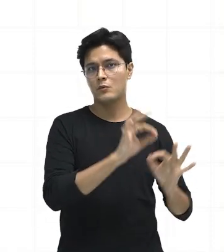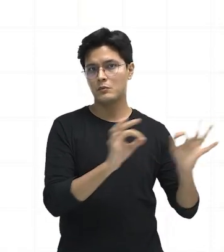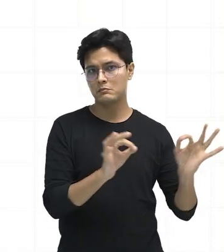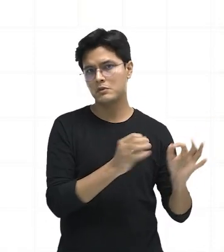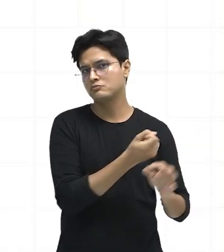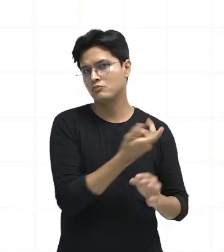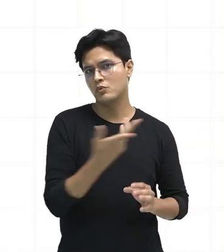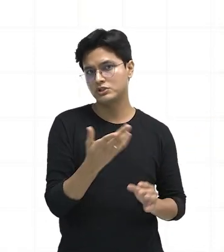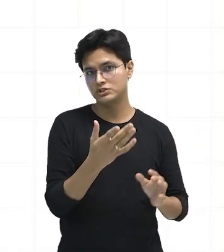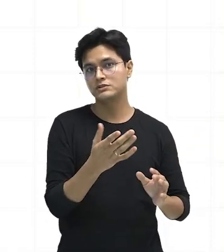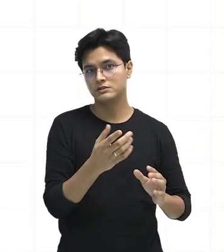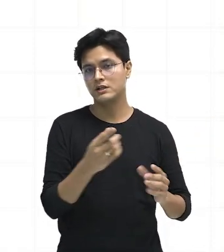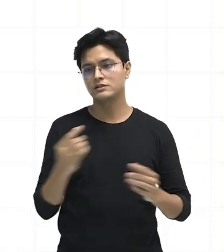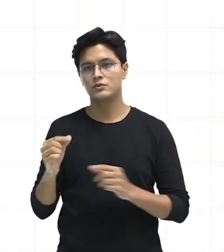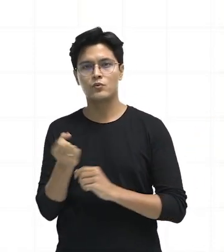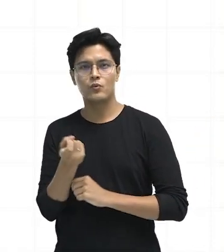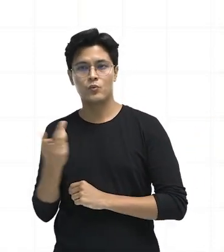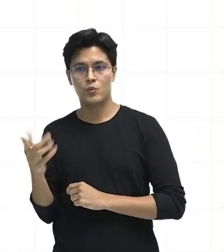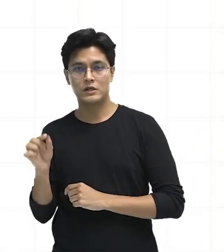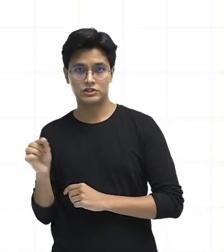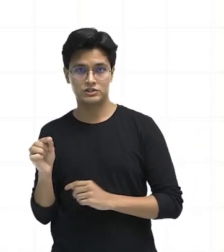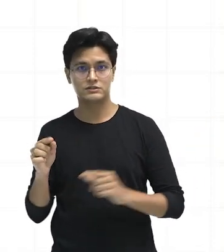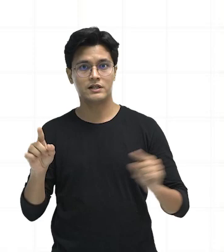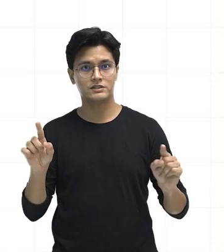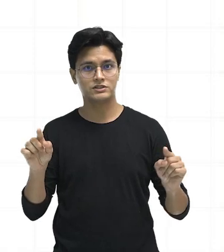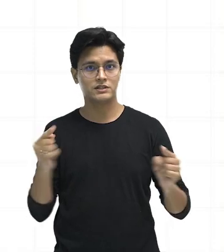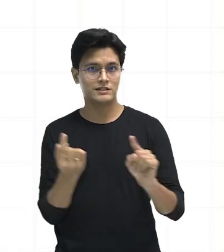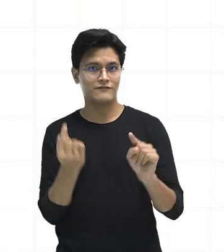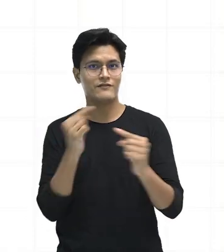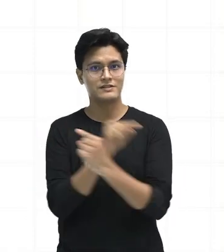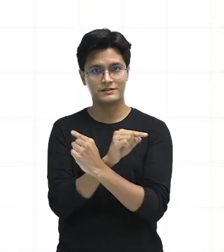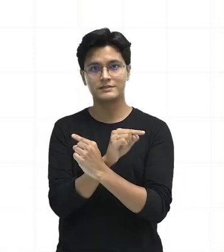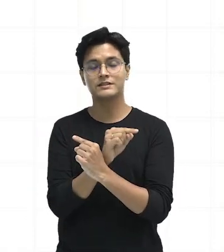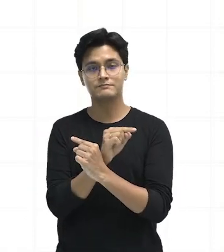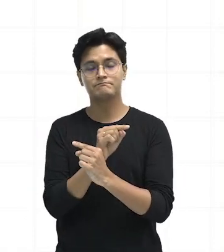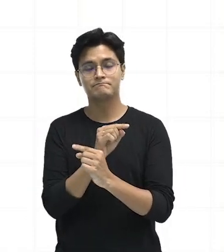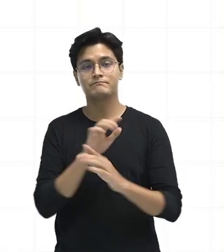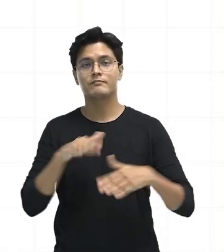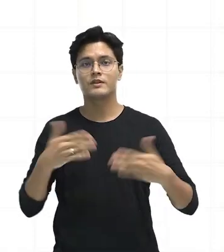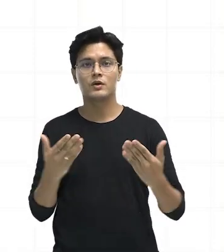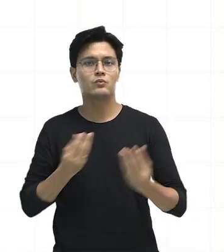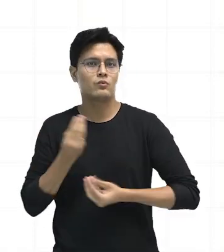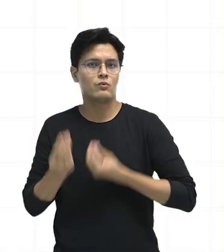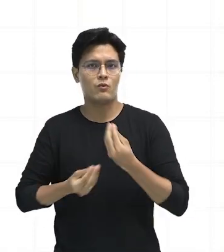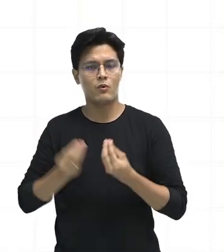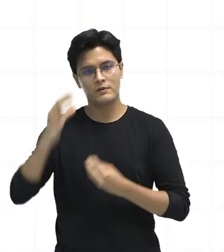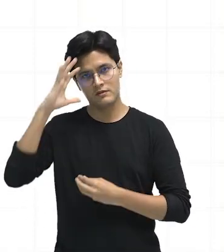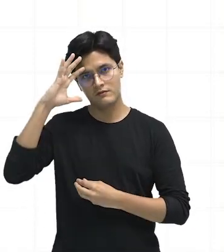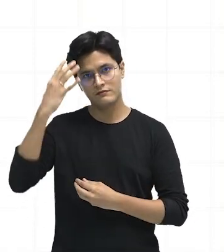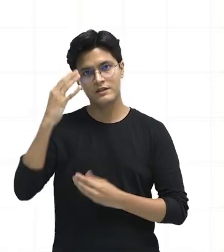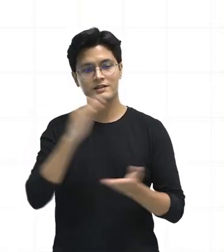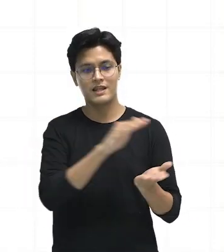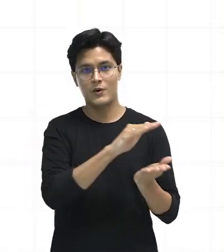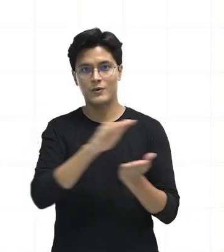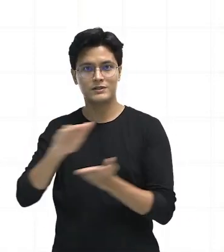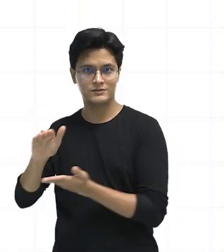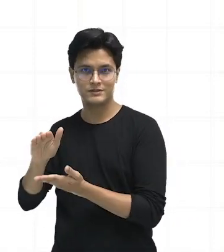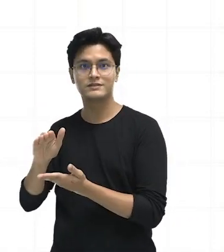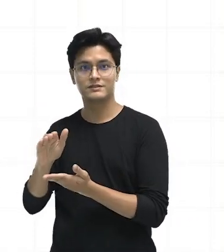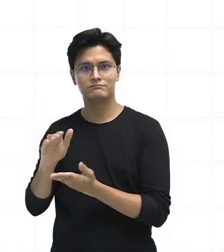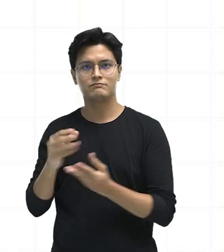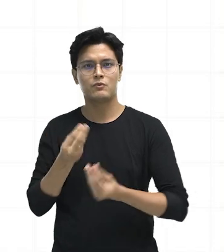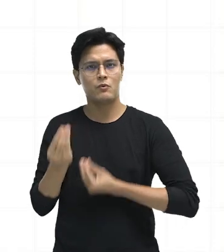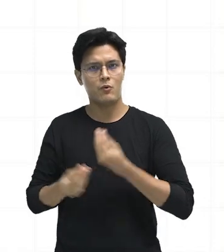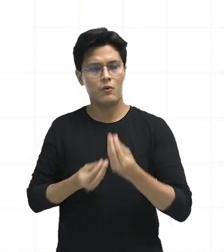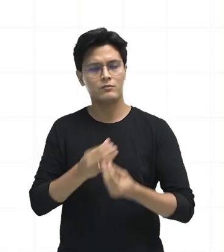proporcionais. Se elas são inversas, vamos resolver a multiplicação na horizontal. Ou seja, 9